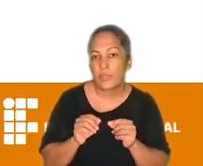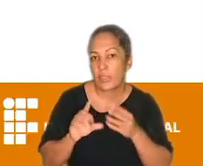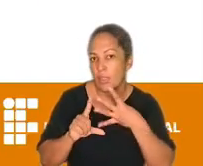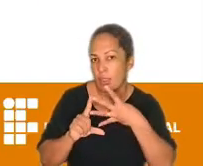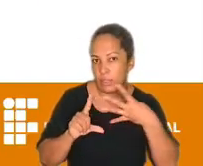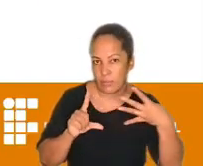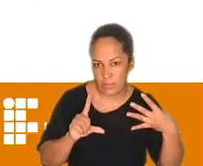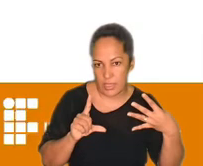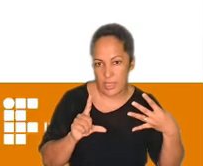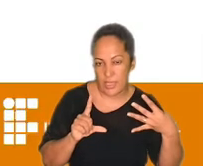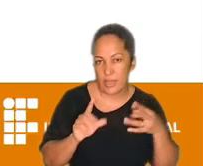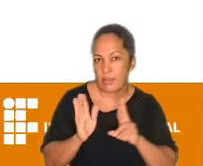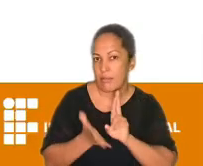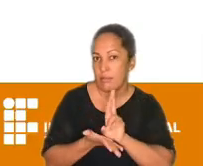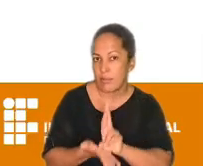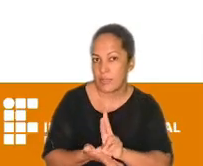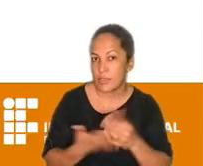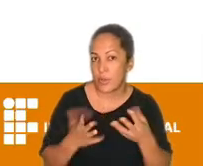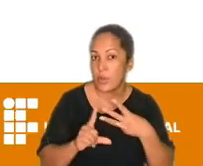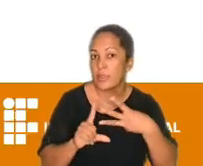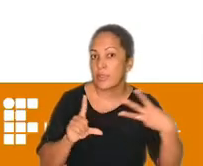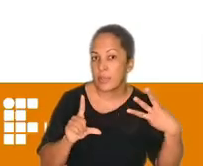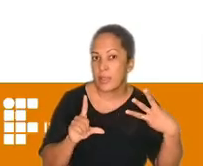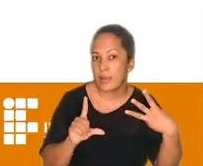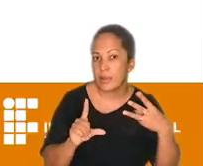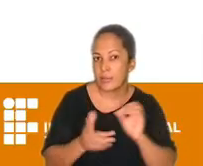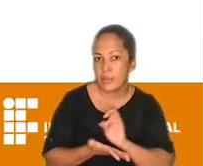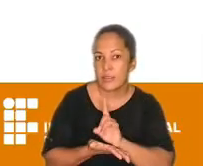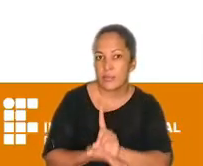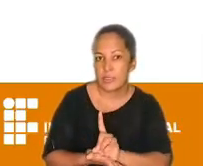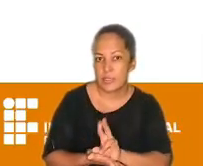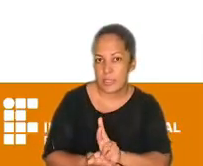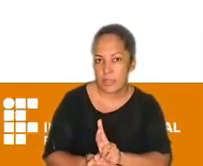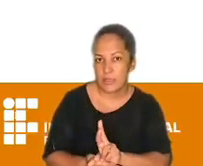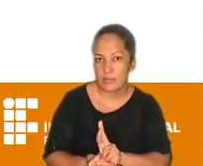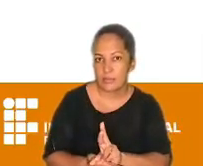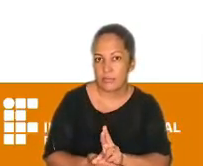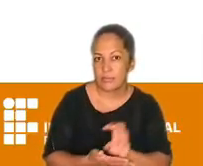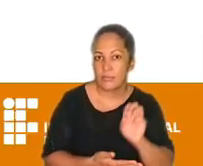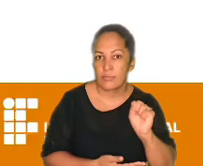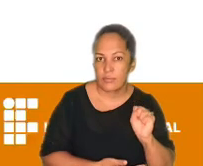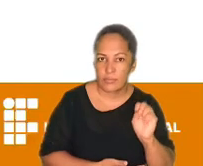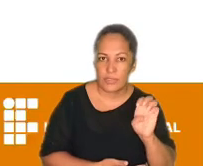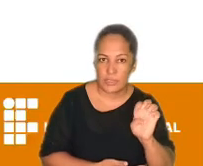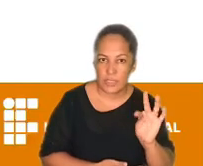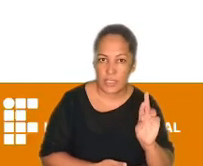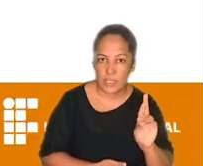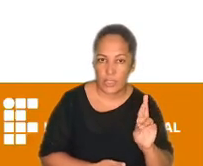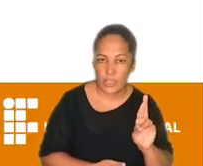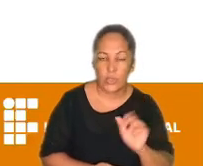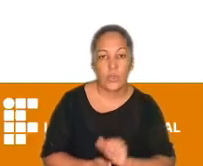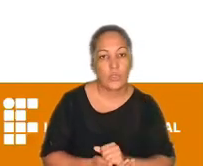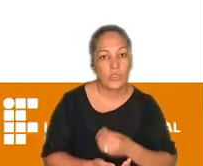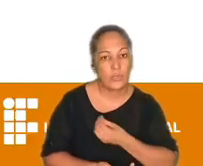ele representa. Qual é a tabela que ele representa? Setor. Aqui, então, ficou 7. Geralmente, essas abreviações